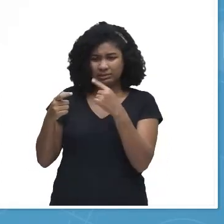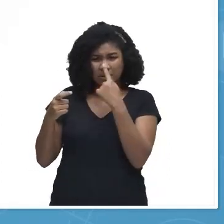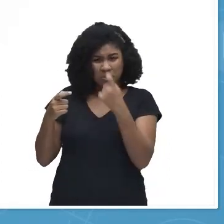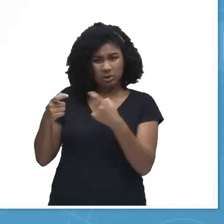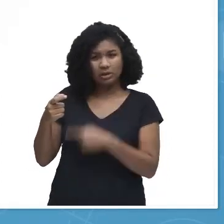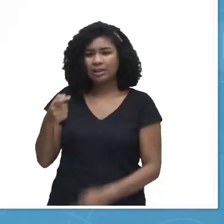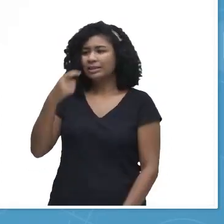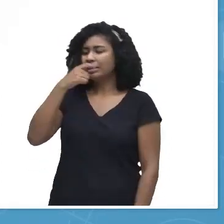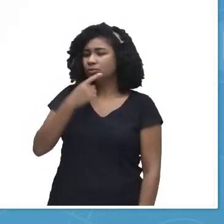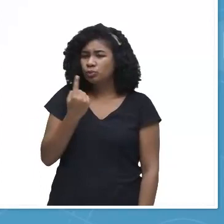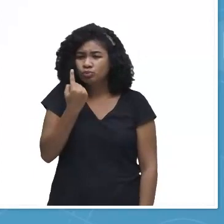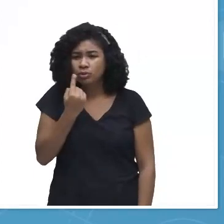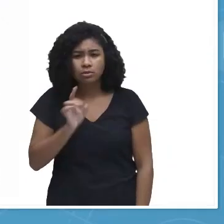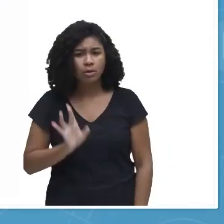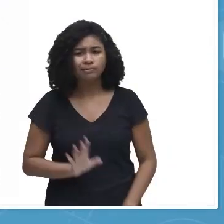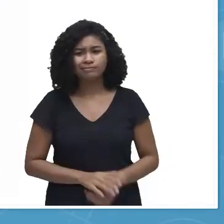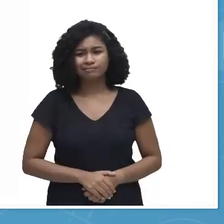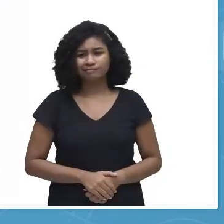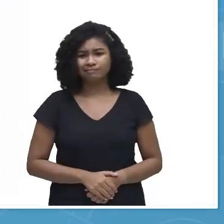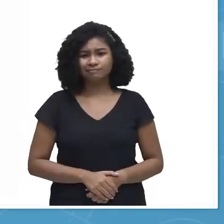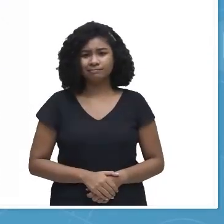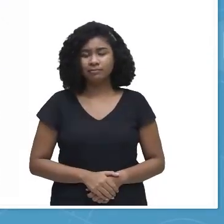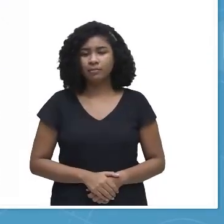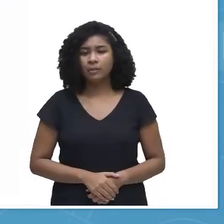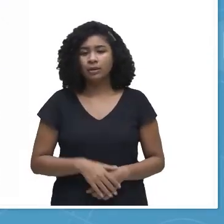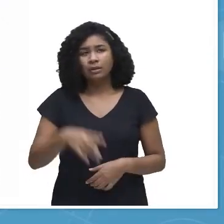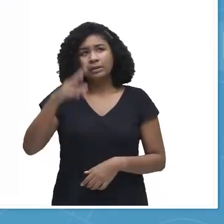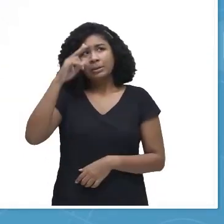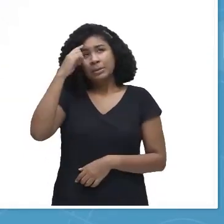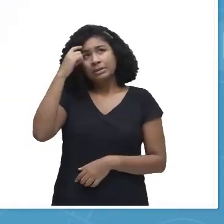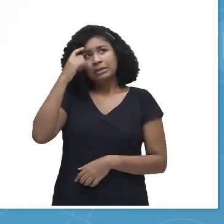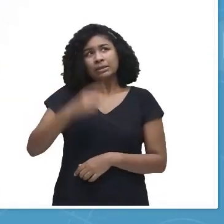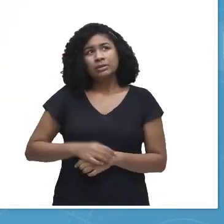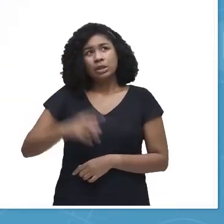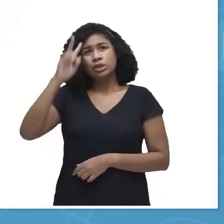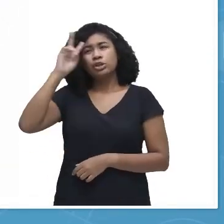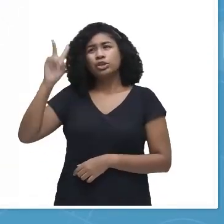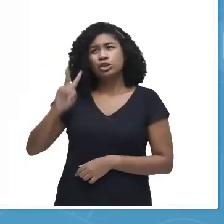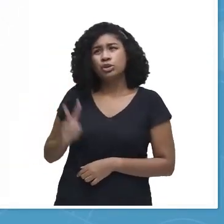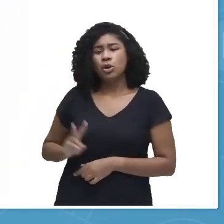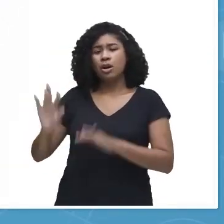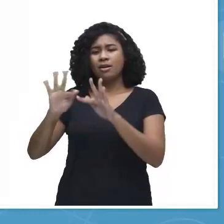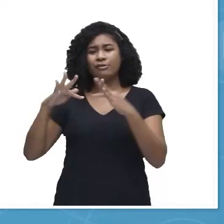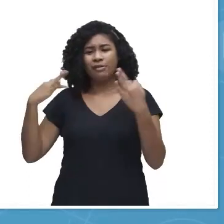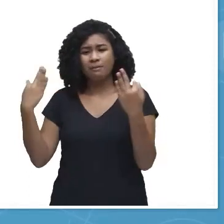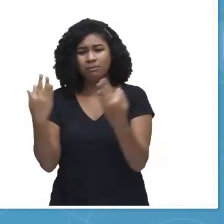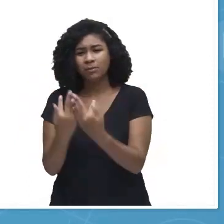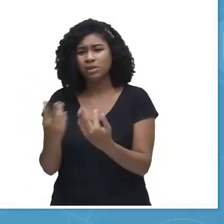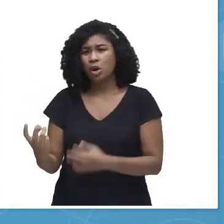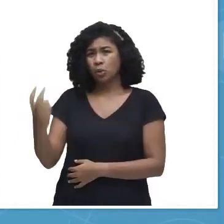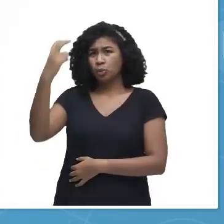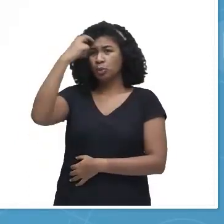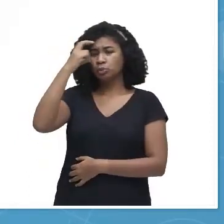sabendo que deixou para trás toda a sua história, todas as suas raízes, todos os seus ancestrais, indo para uma